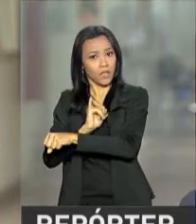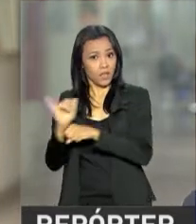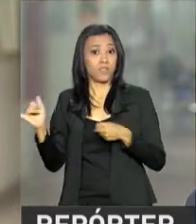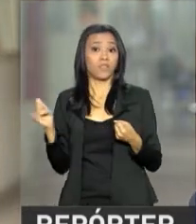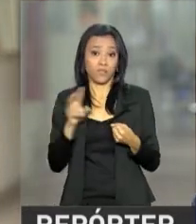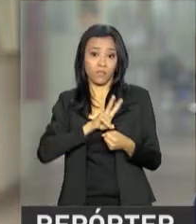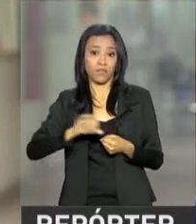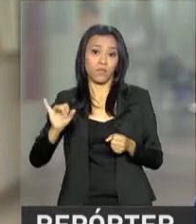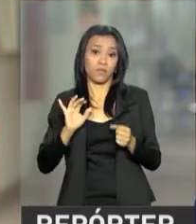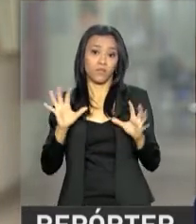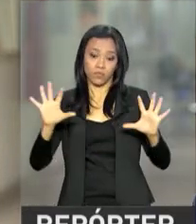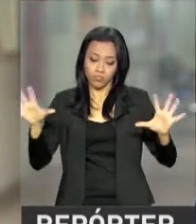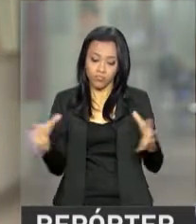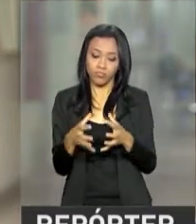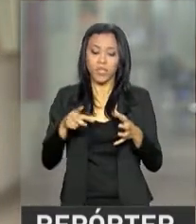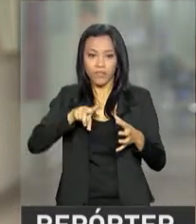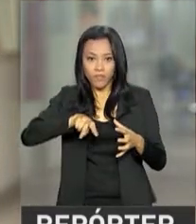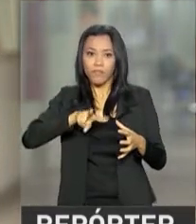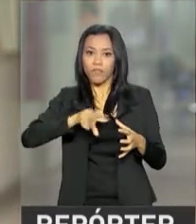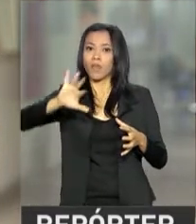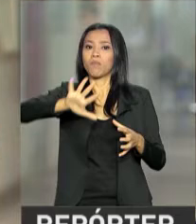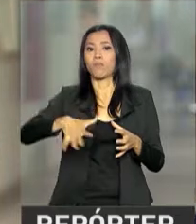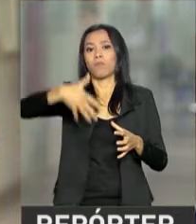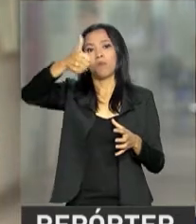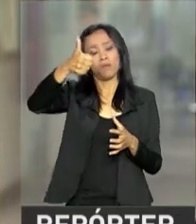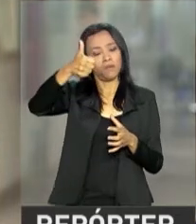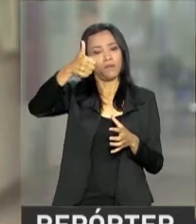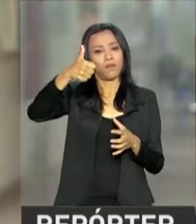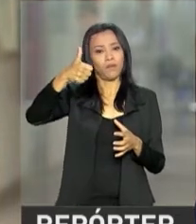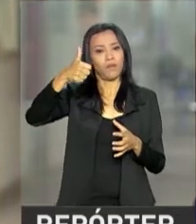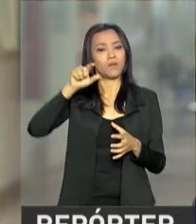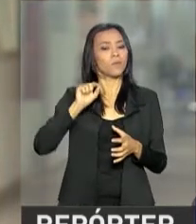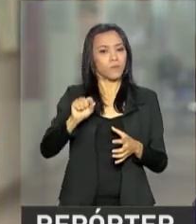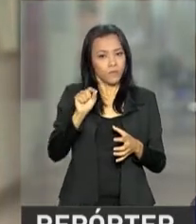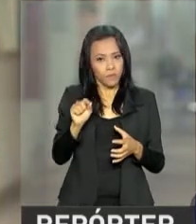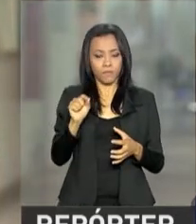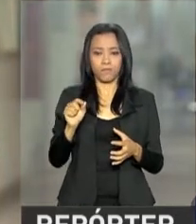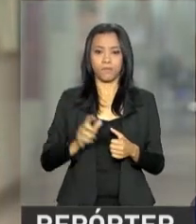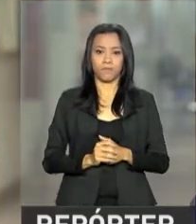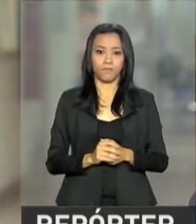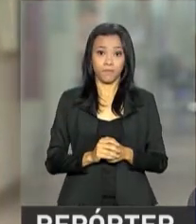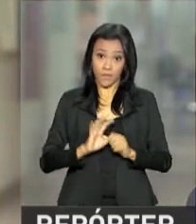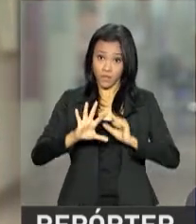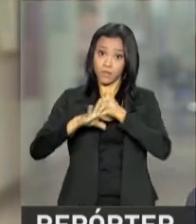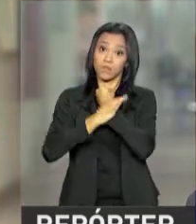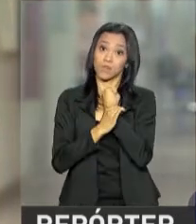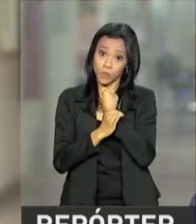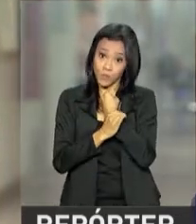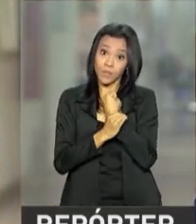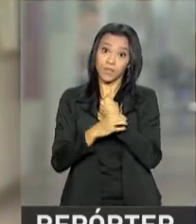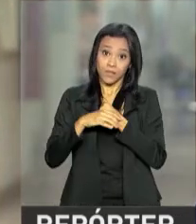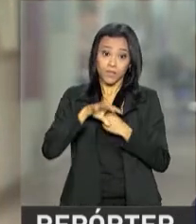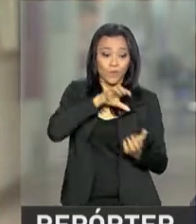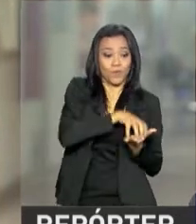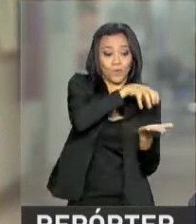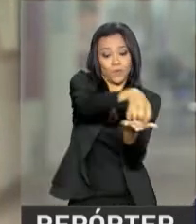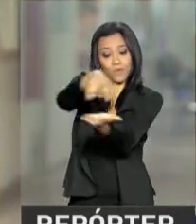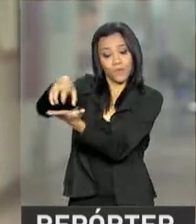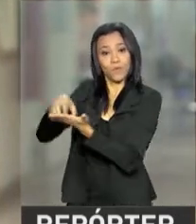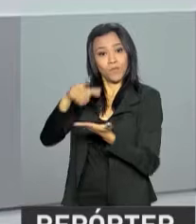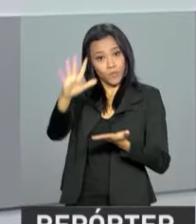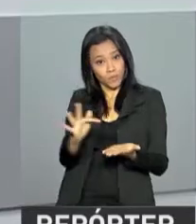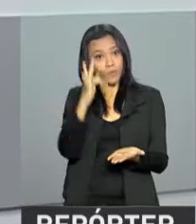tratamento de serviço que vão melhorar muito as condições ea segurança dos nossos órgãos num futuro